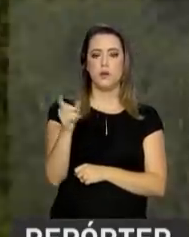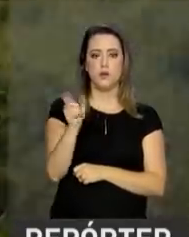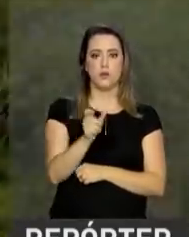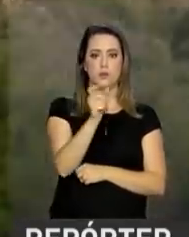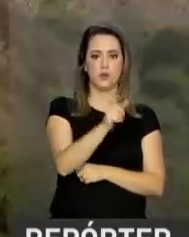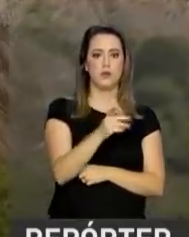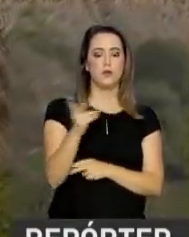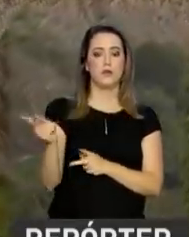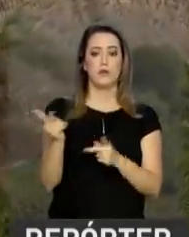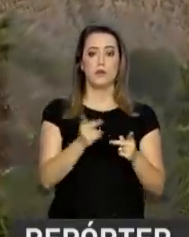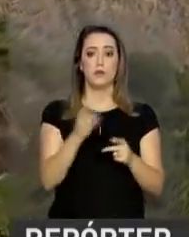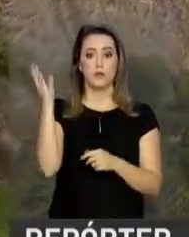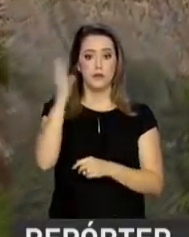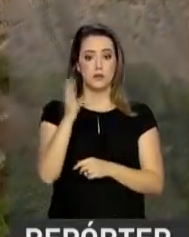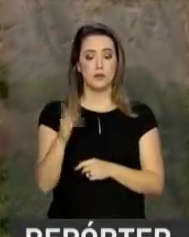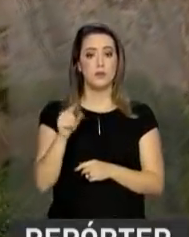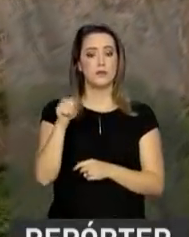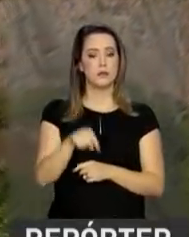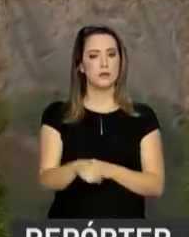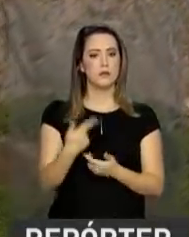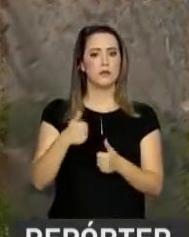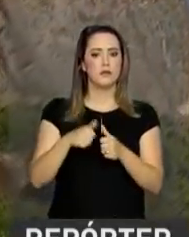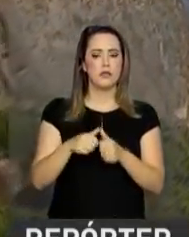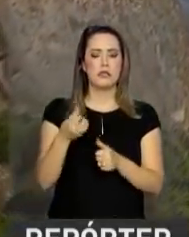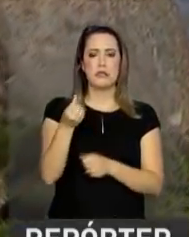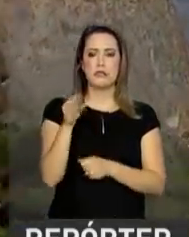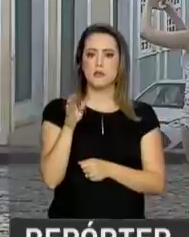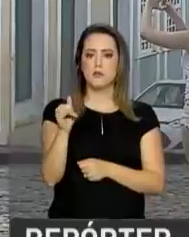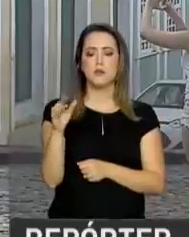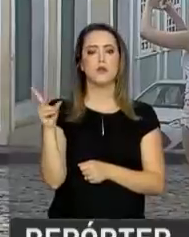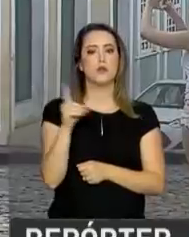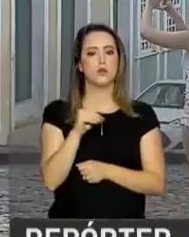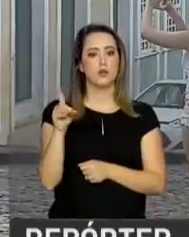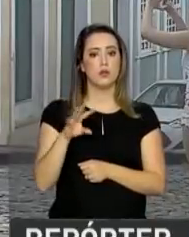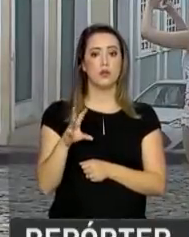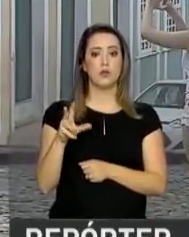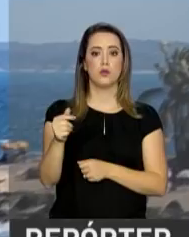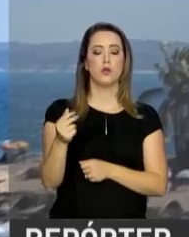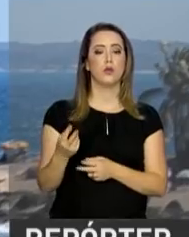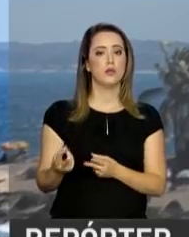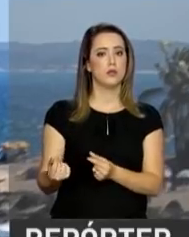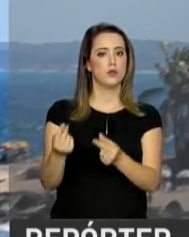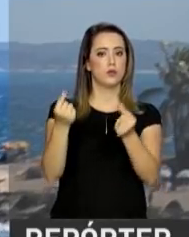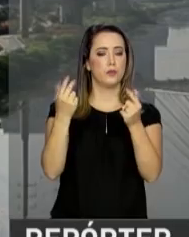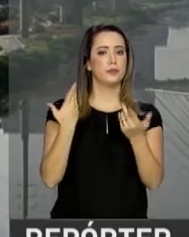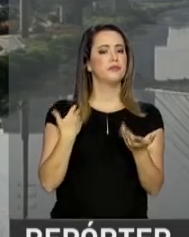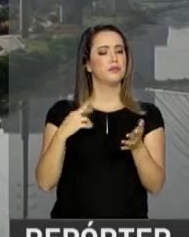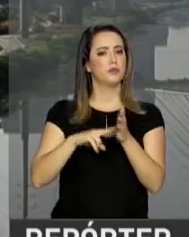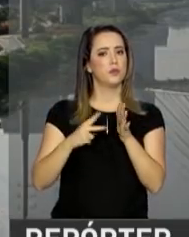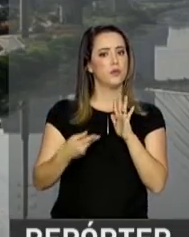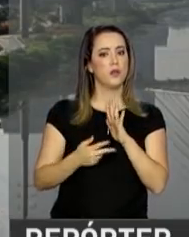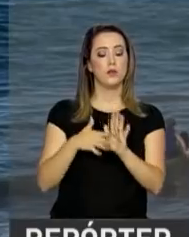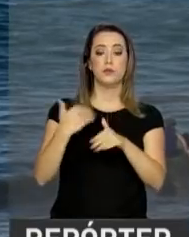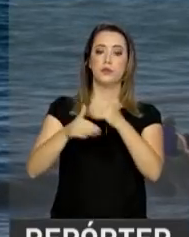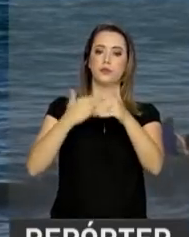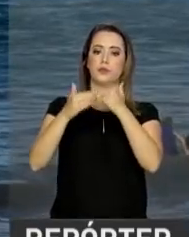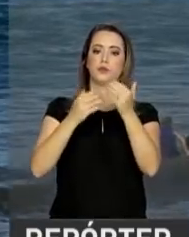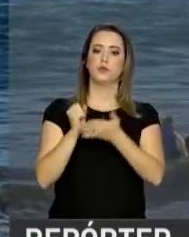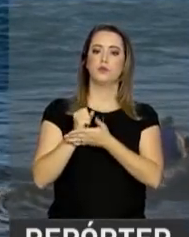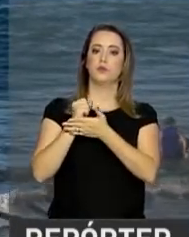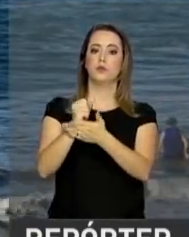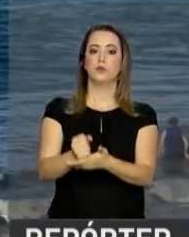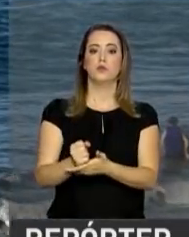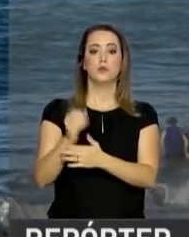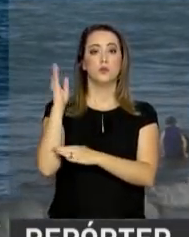brasil e deixaram aqui 6 bilhões de dólares toda essa movimentação resultou em um aumento na oferta